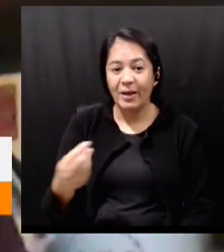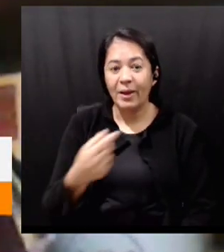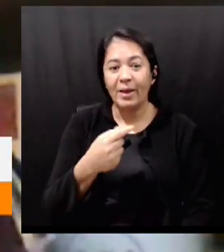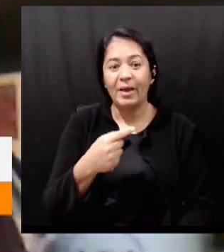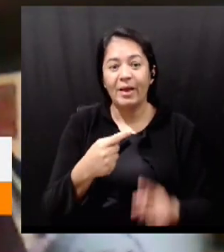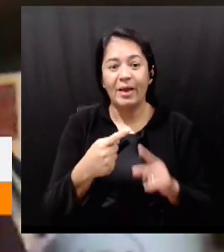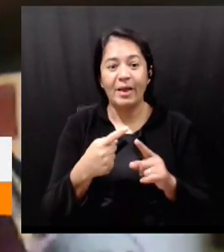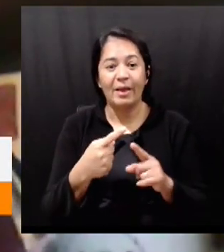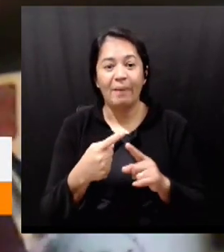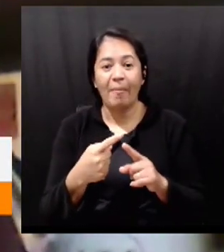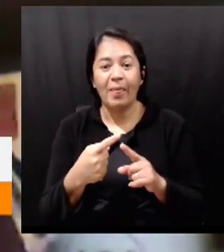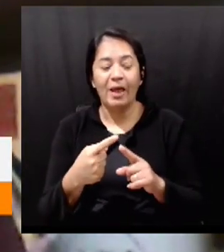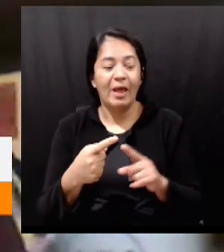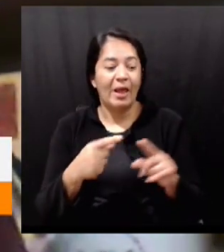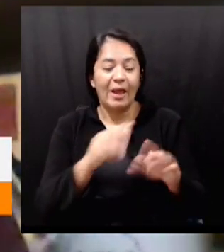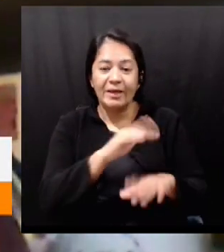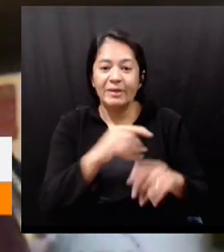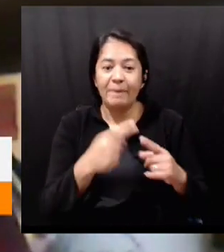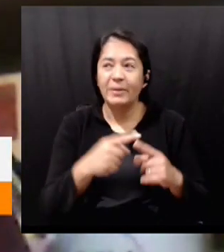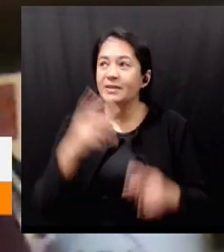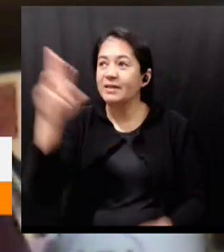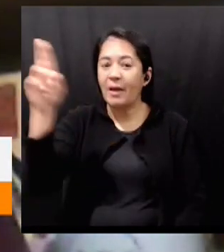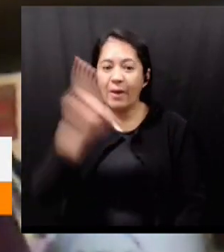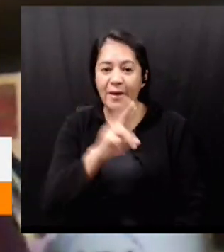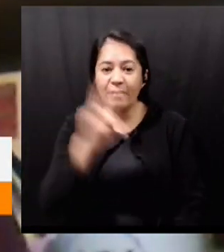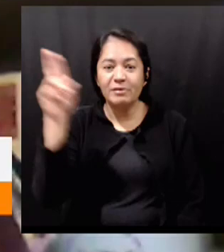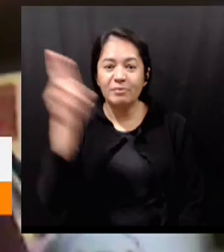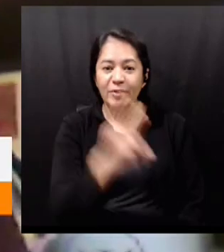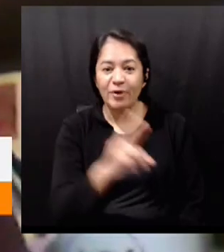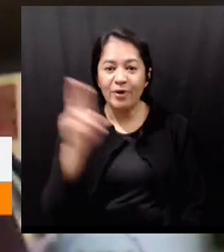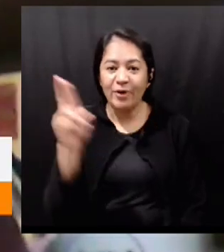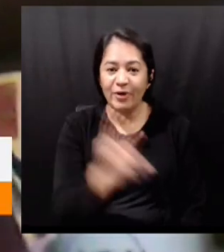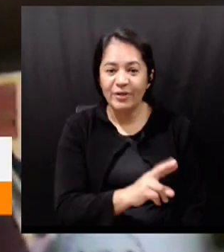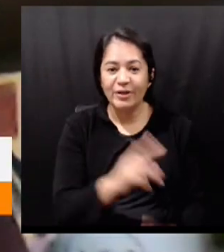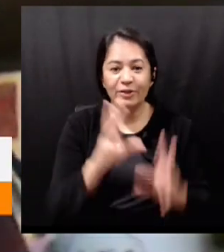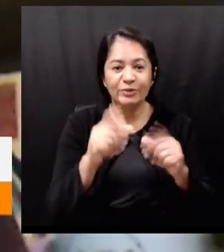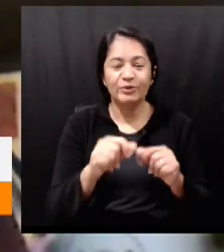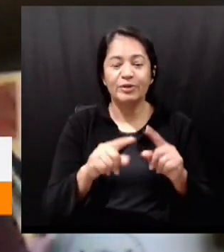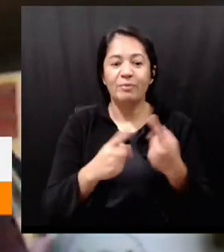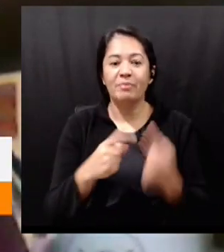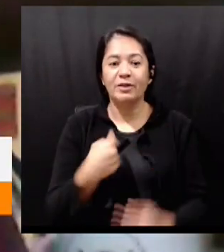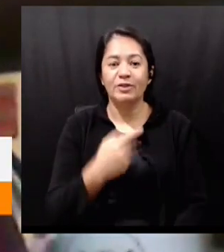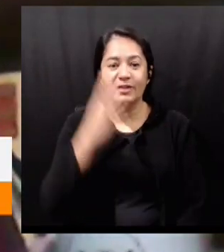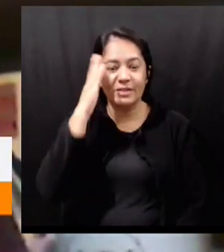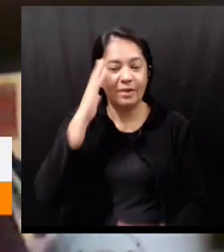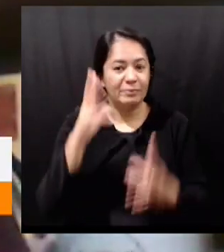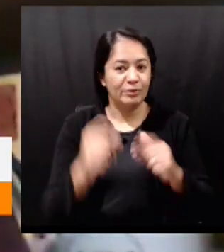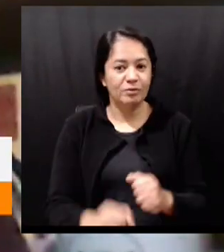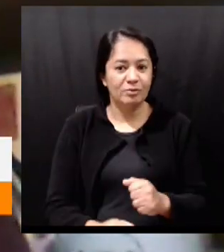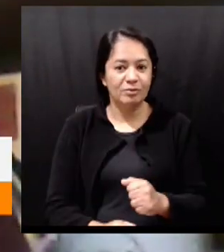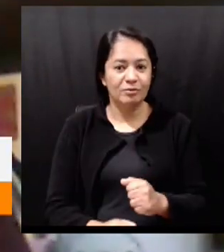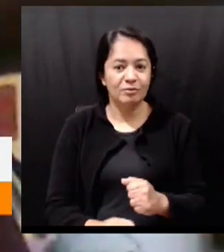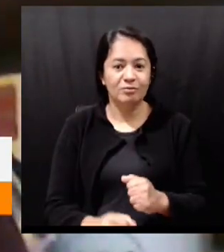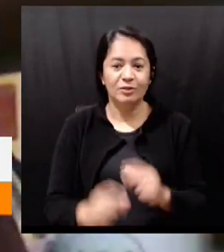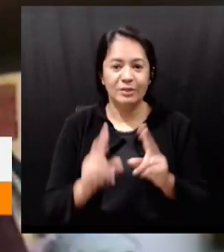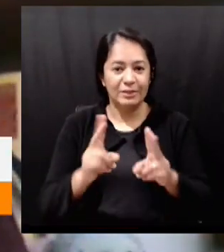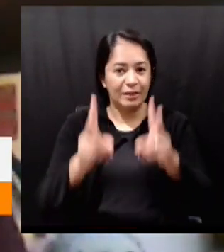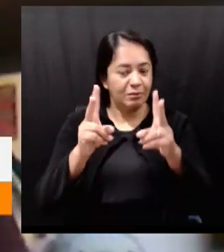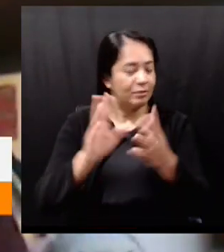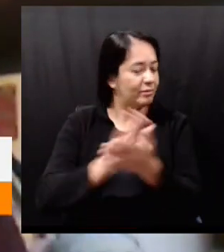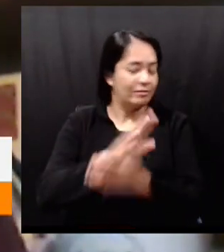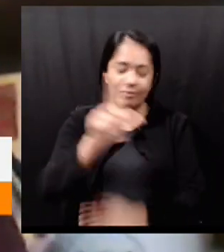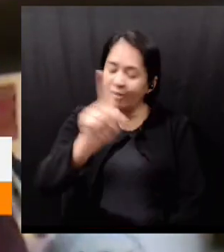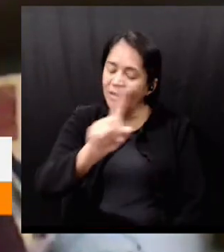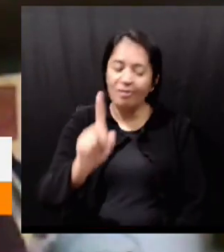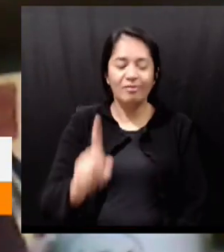dar todas as respostas. E nem sempre a gente sabe as respostas de tudo, né? E nem sempre a